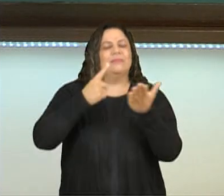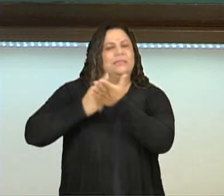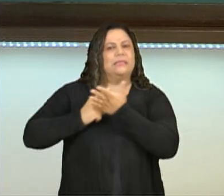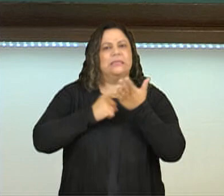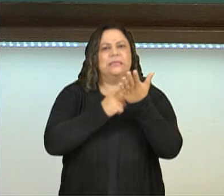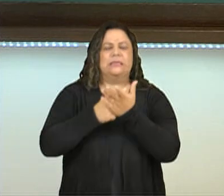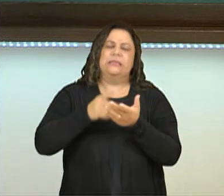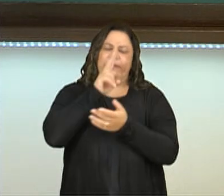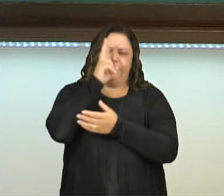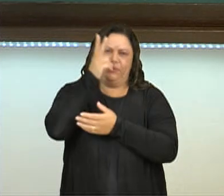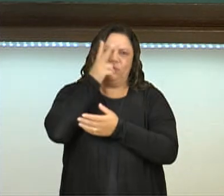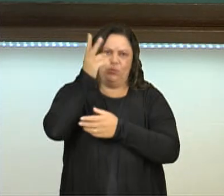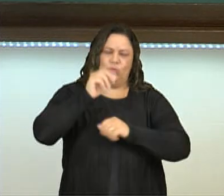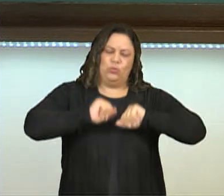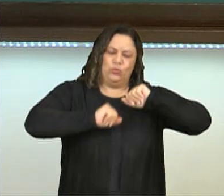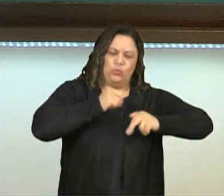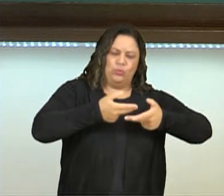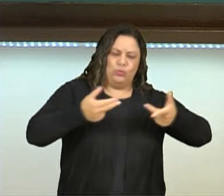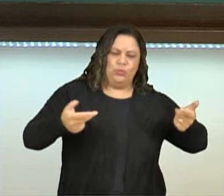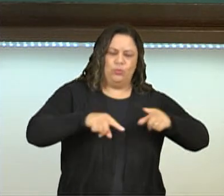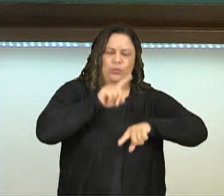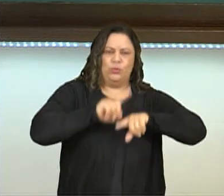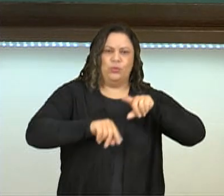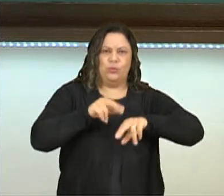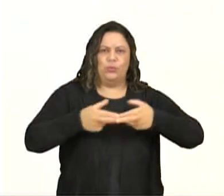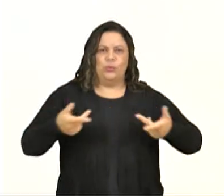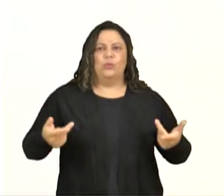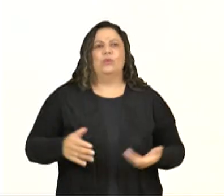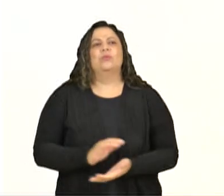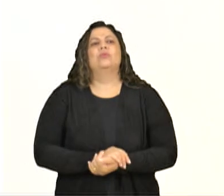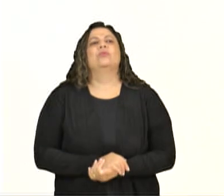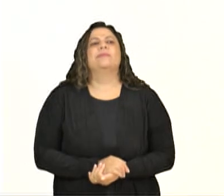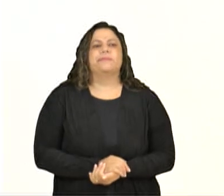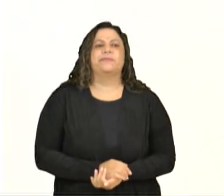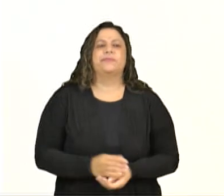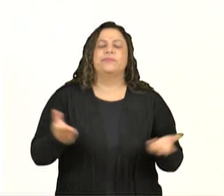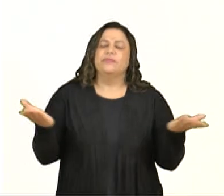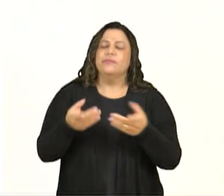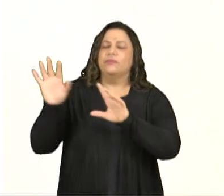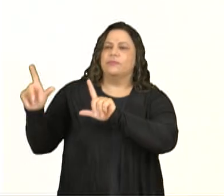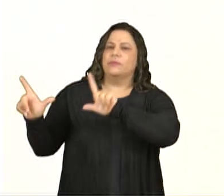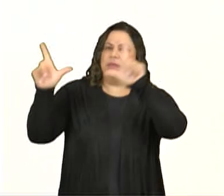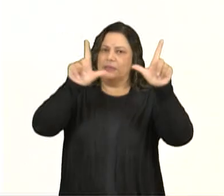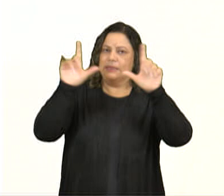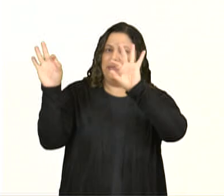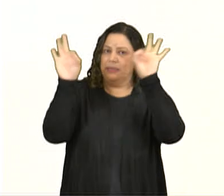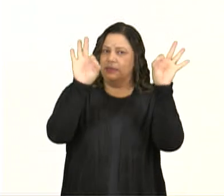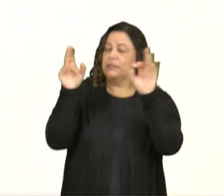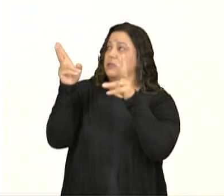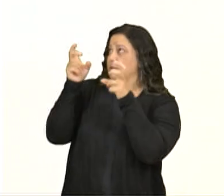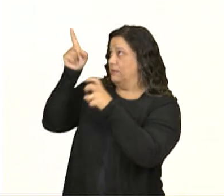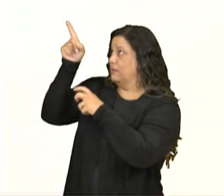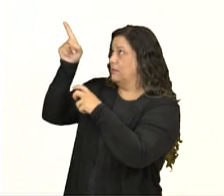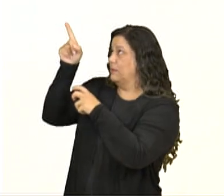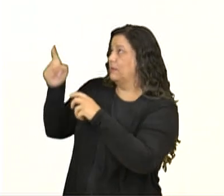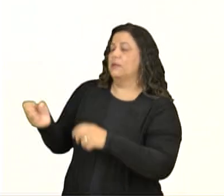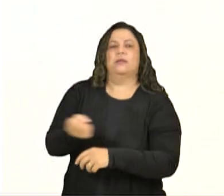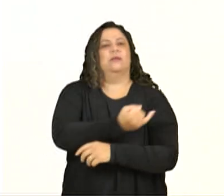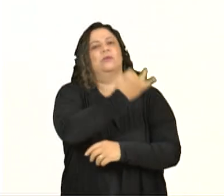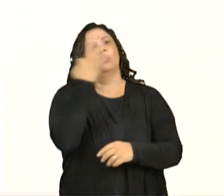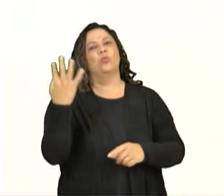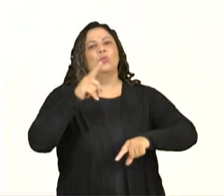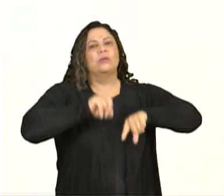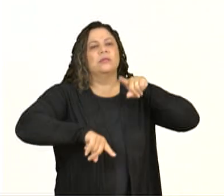os produtos industrializados deles. Nesta imagem temos também uma porcentagem indicando a quantidade